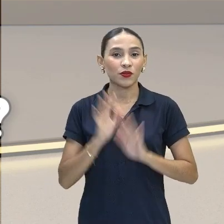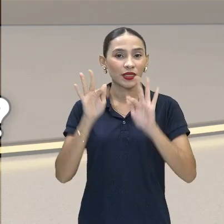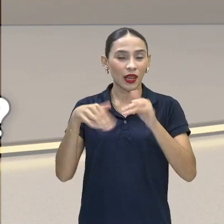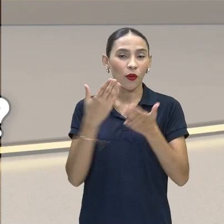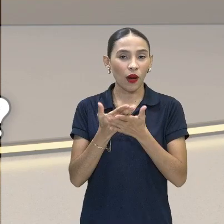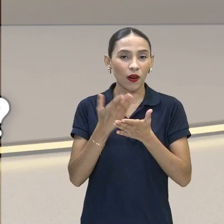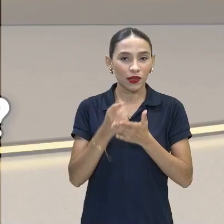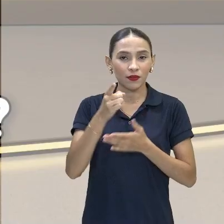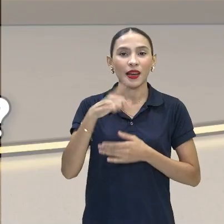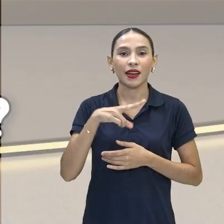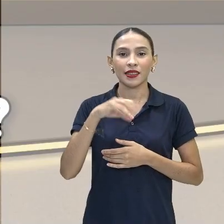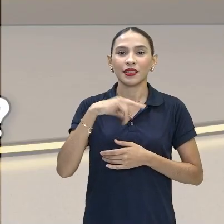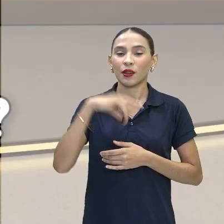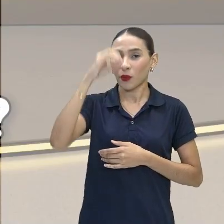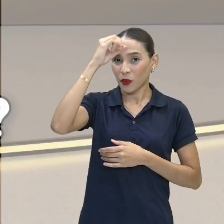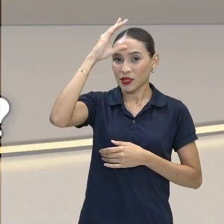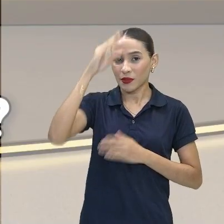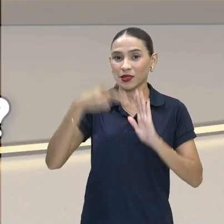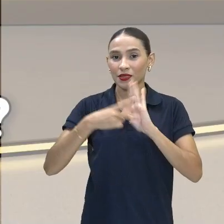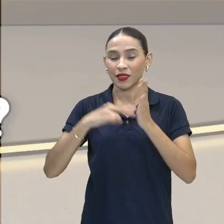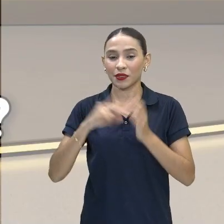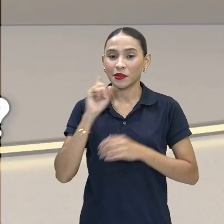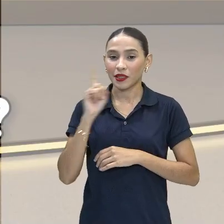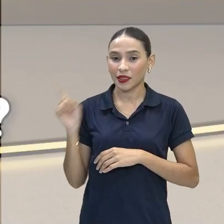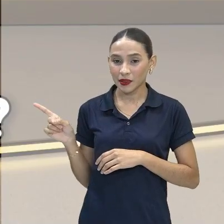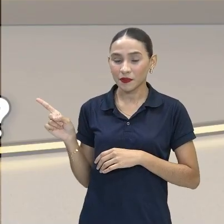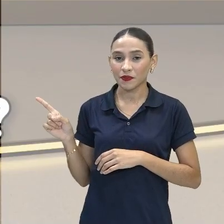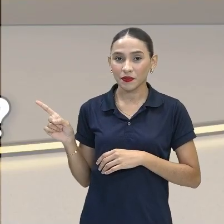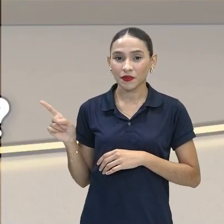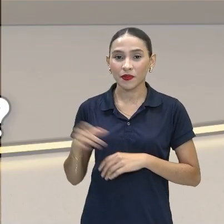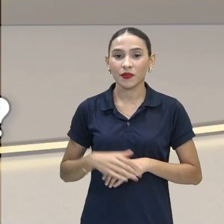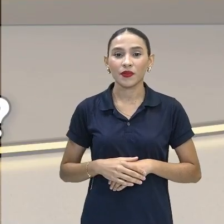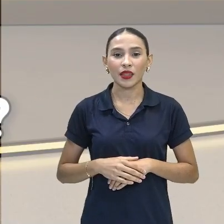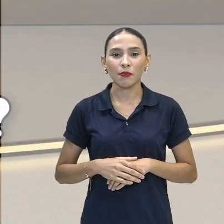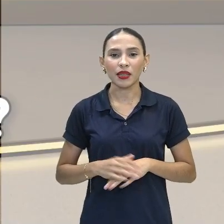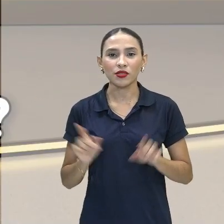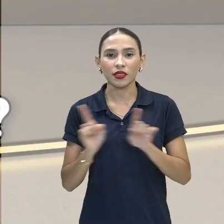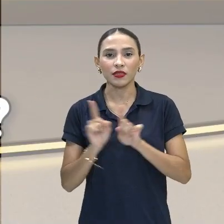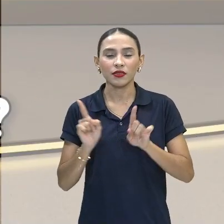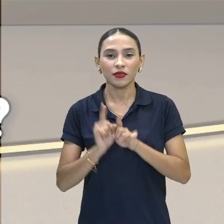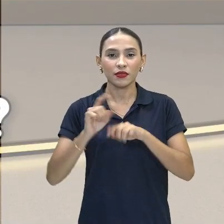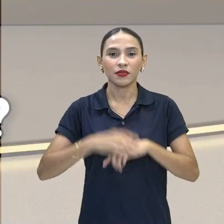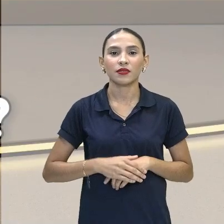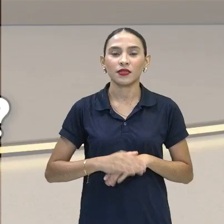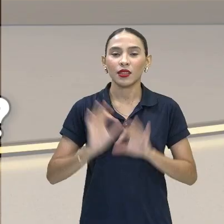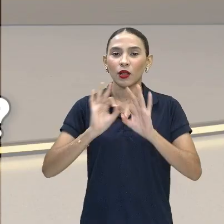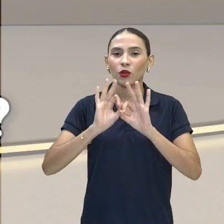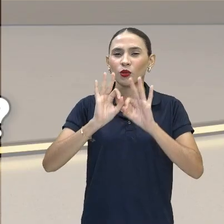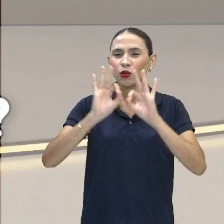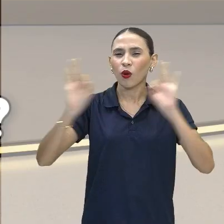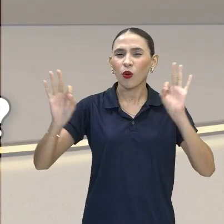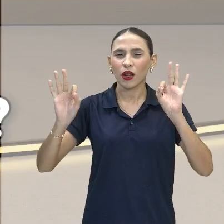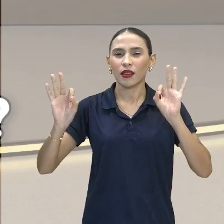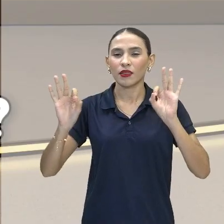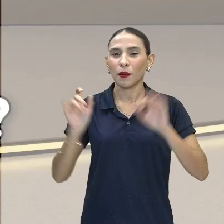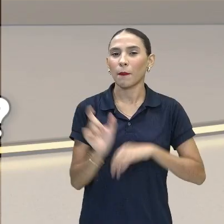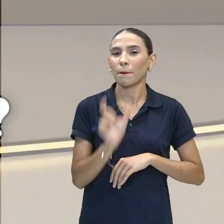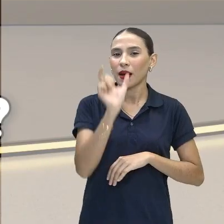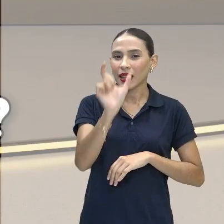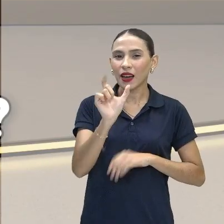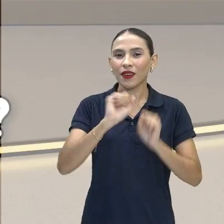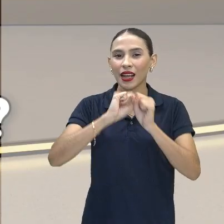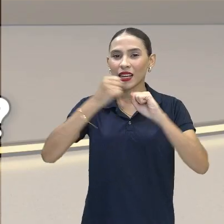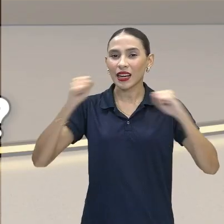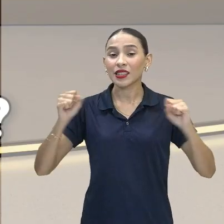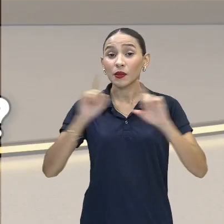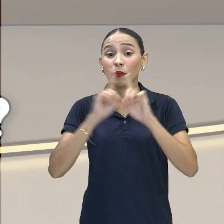craque sobre o significado disto. Exatamente, eu sempre gosto de falar que as palavras, quando são muito longas, assim, nós começamos a separá-las,